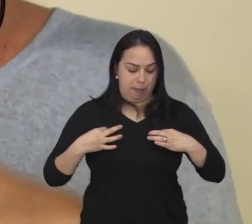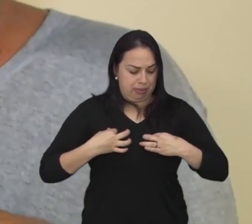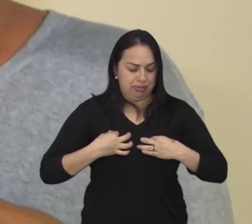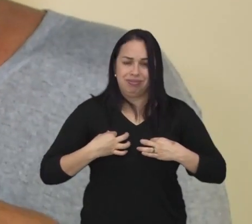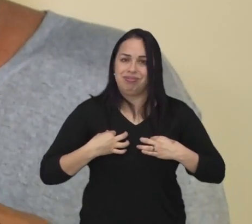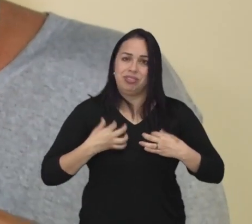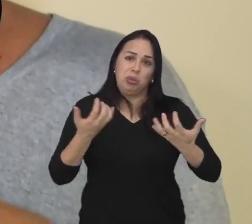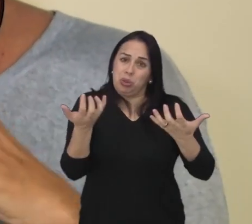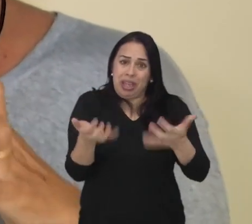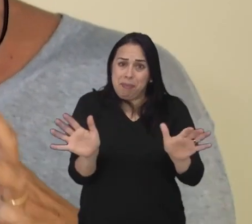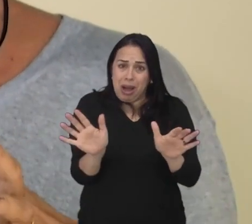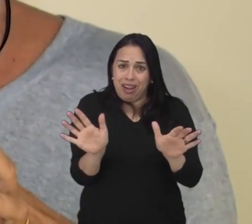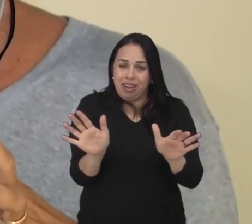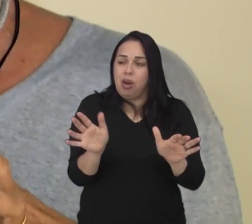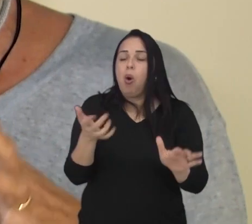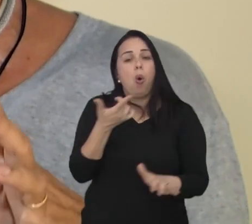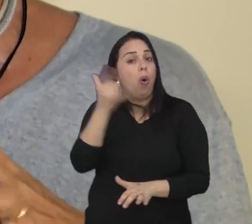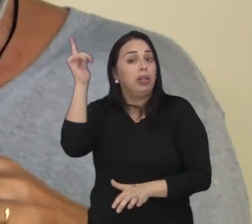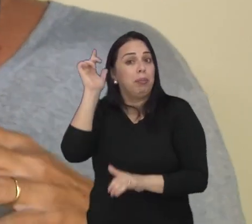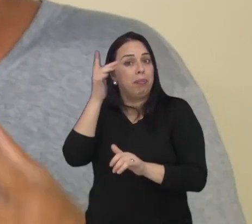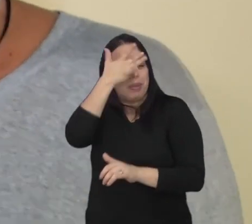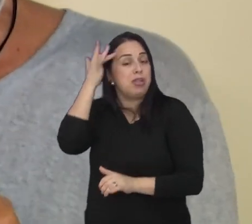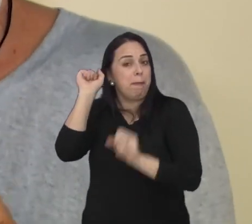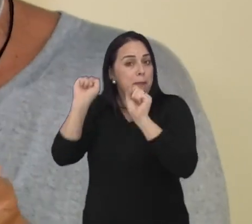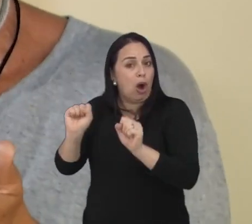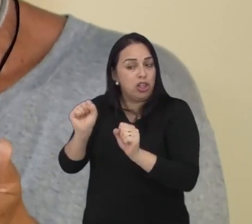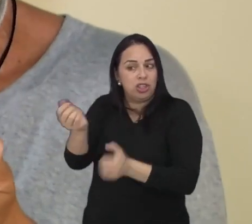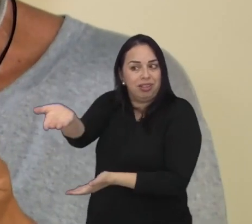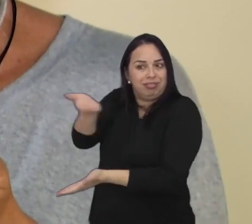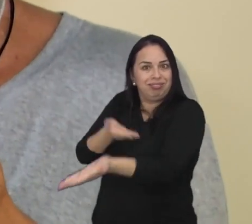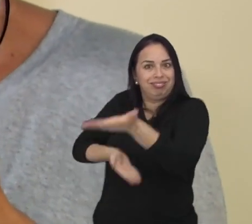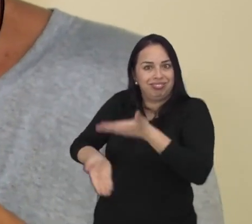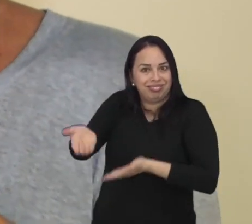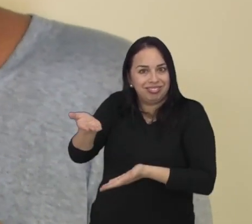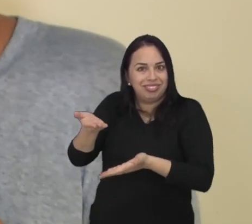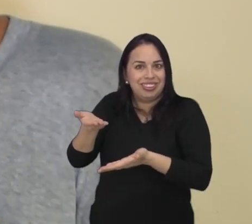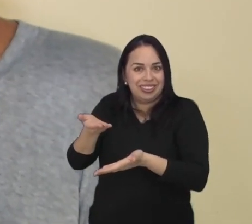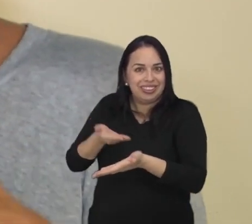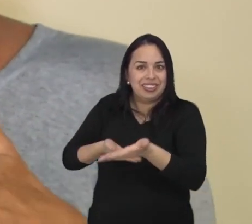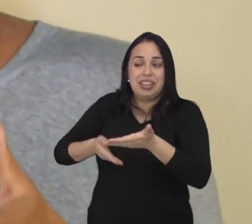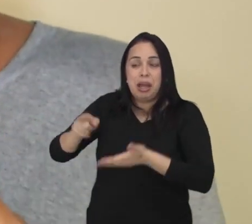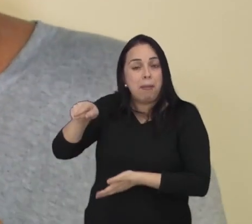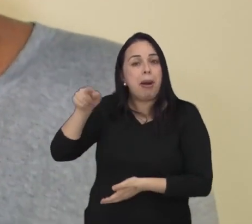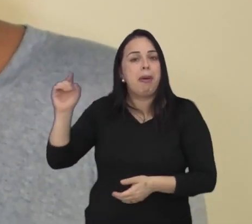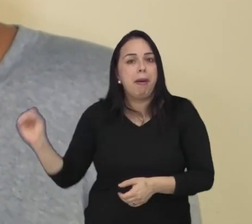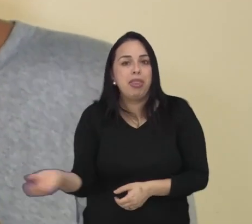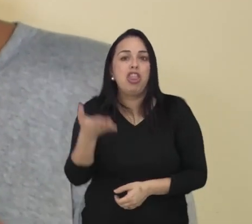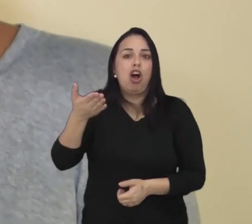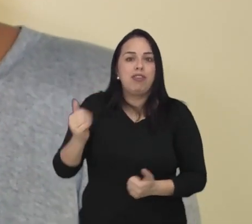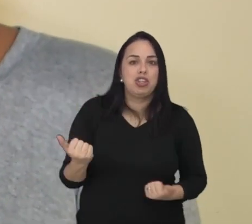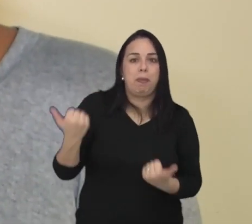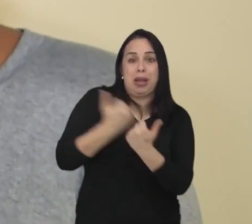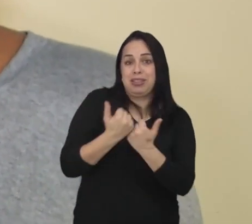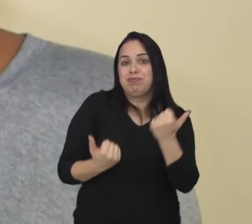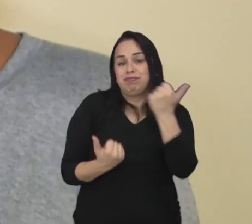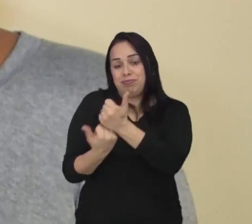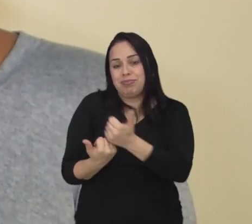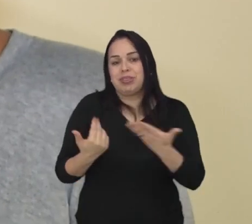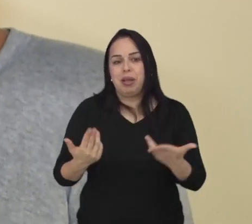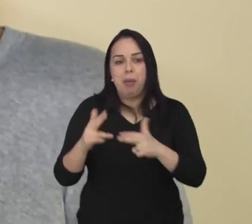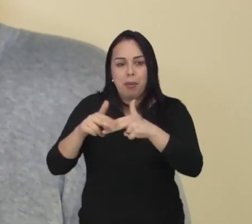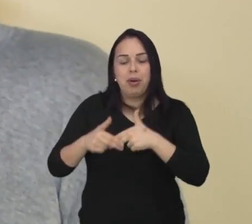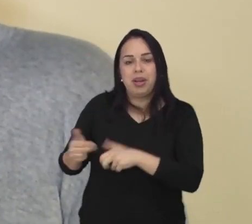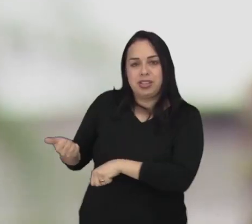você usou uma peça e quando você não quer usar mais, outra pessoa pode usar, né? E aí ela vira uma peça nova no armário